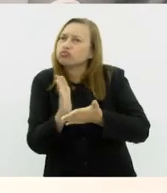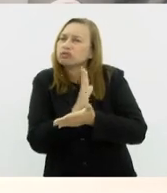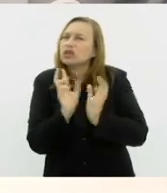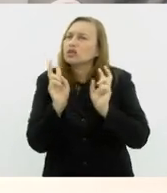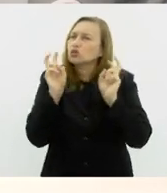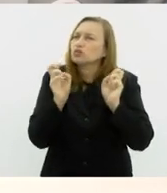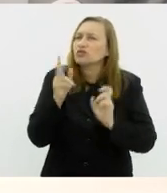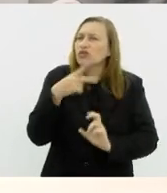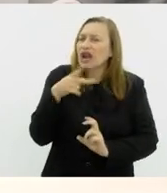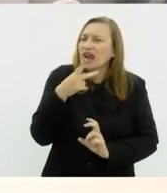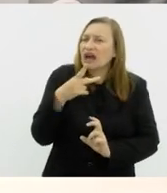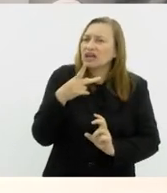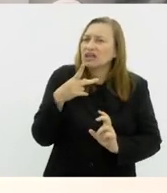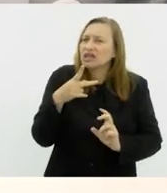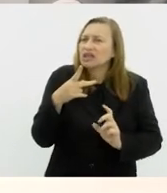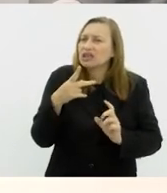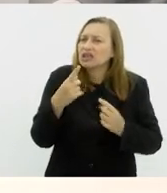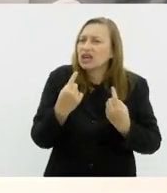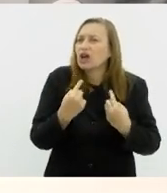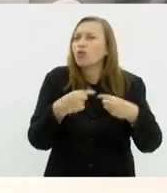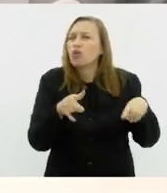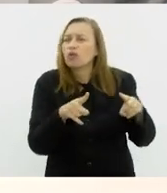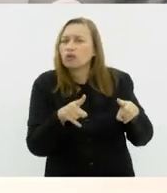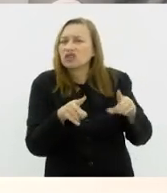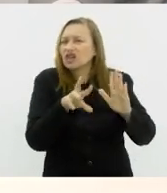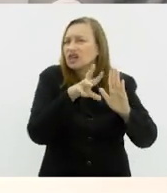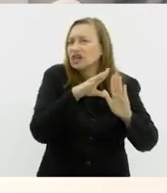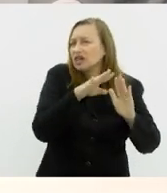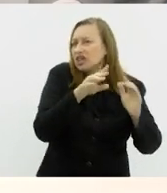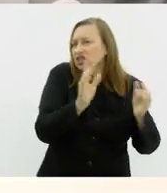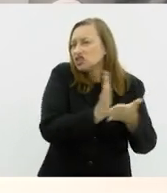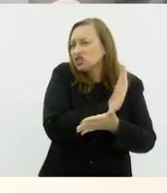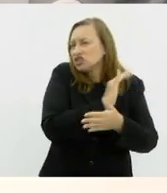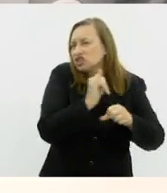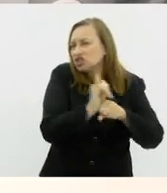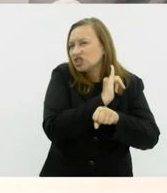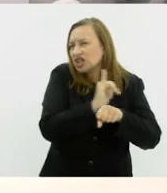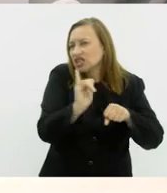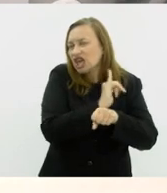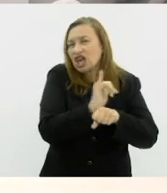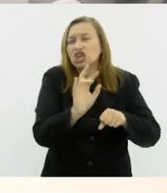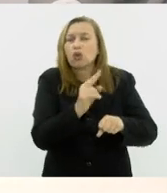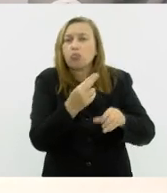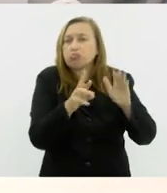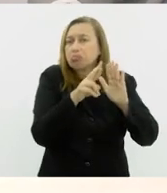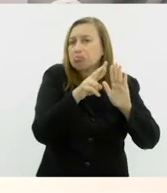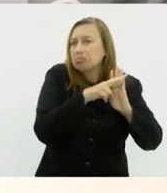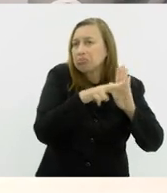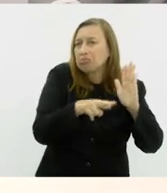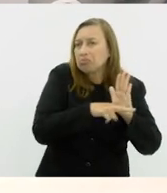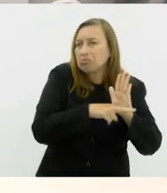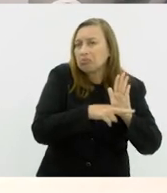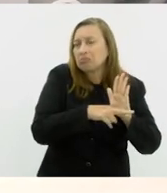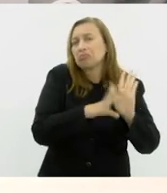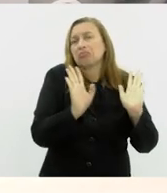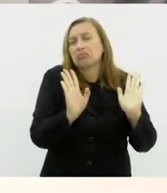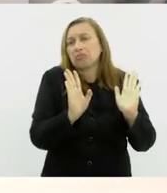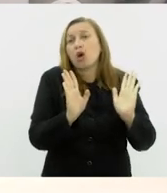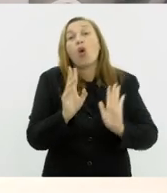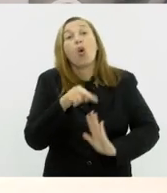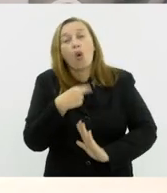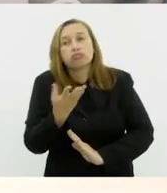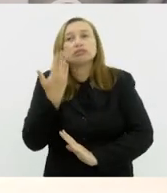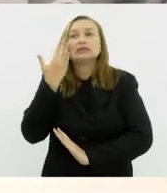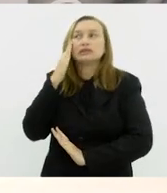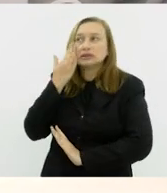com as medidas do DECEA, seja de segurança, seja de normas, etc., ou entende, Vossa Excelência,